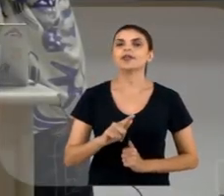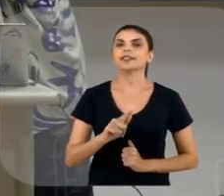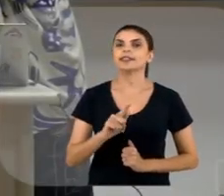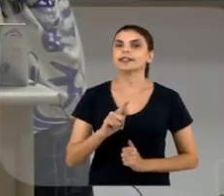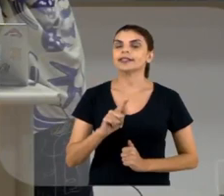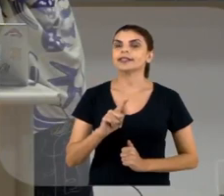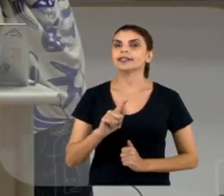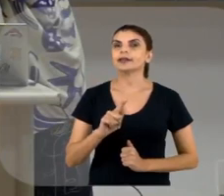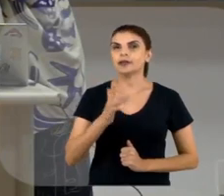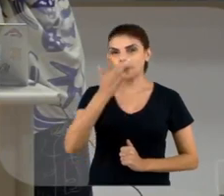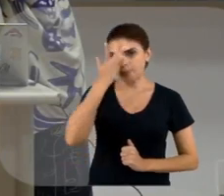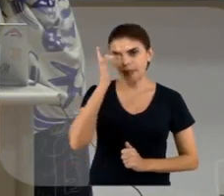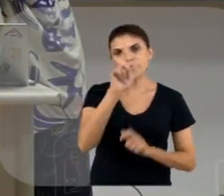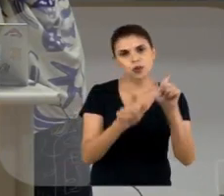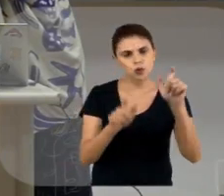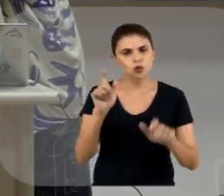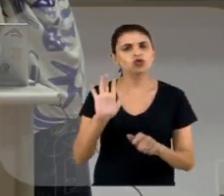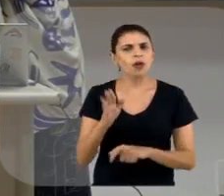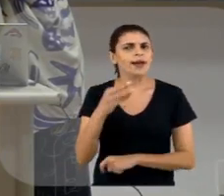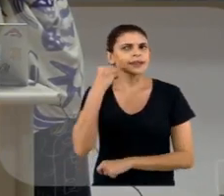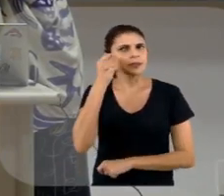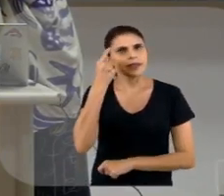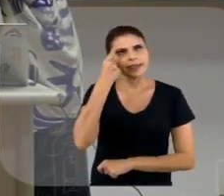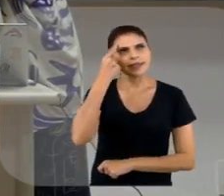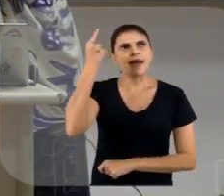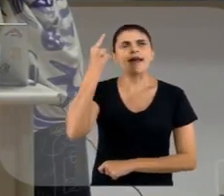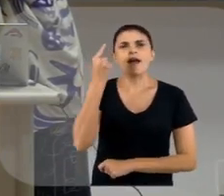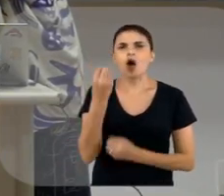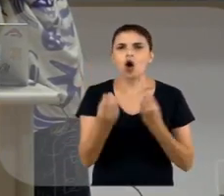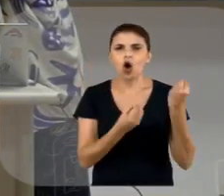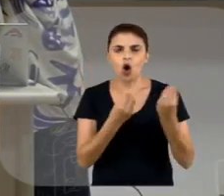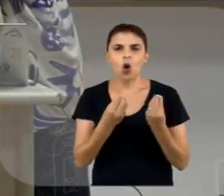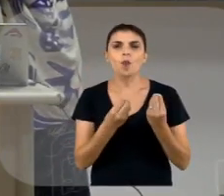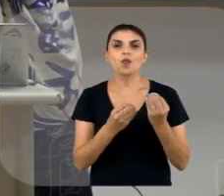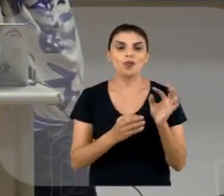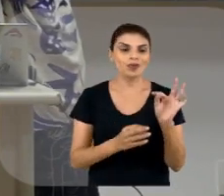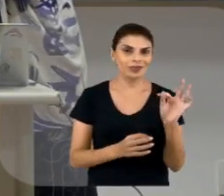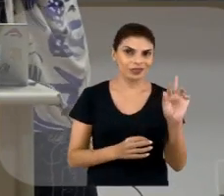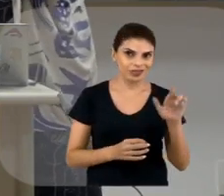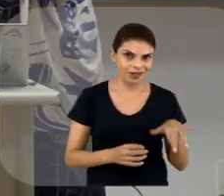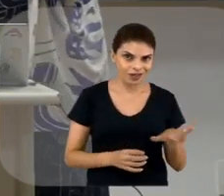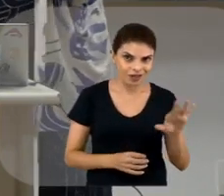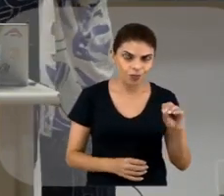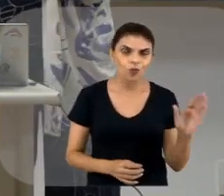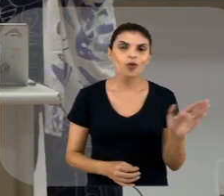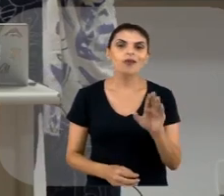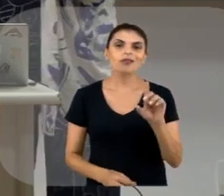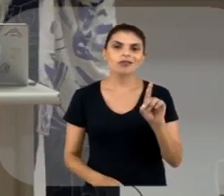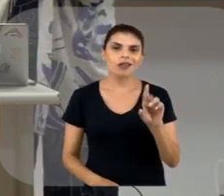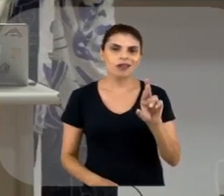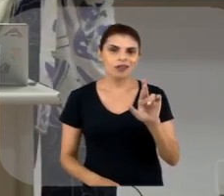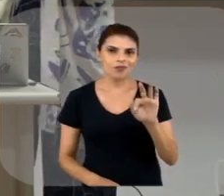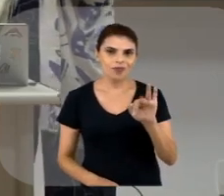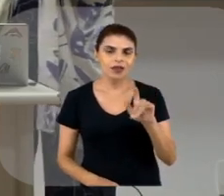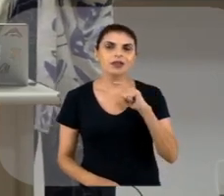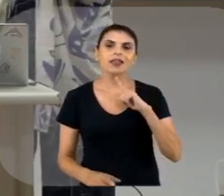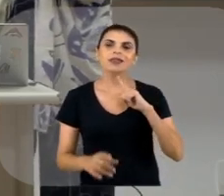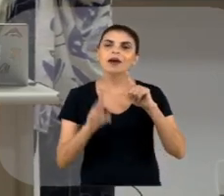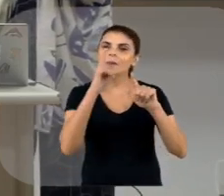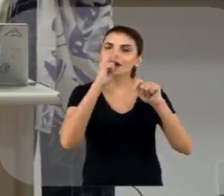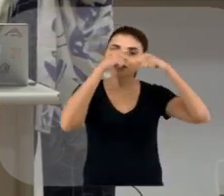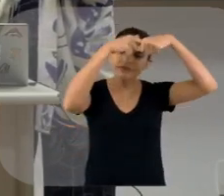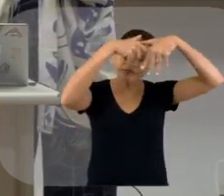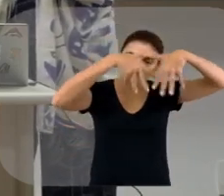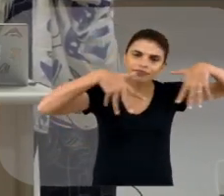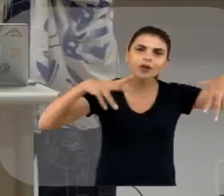mais ilustrativo, mas para vocês terem essa ideia, né, que é onde vai ter o